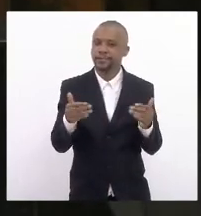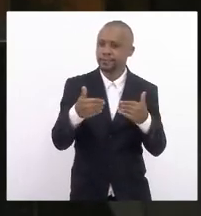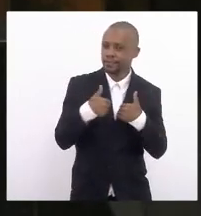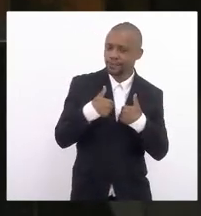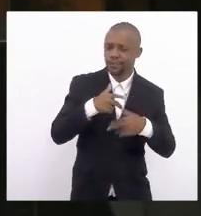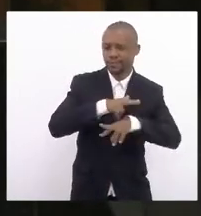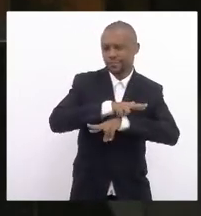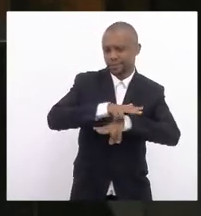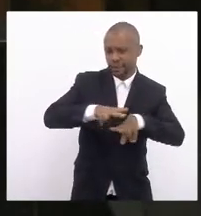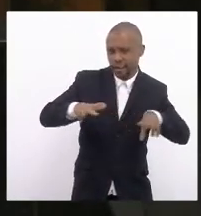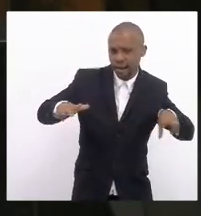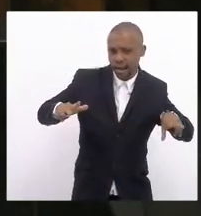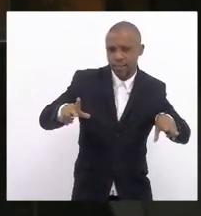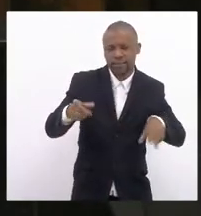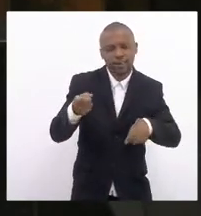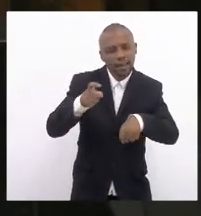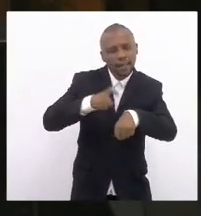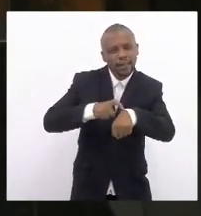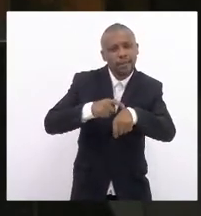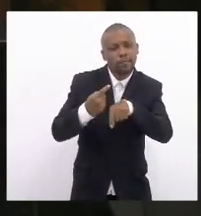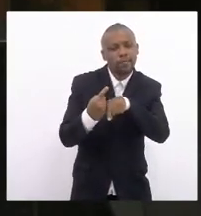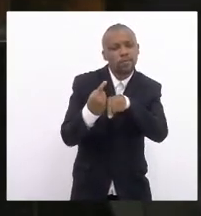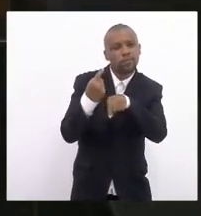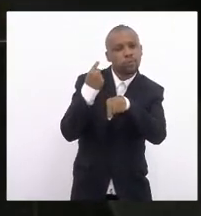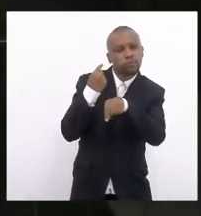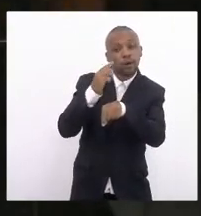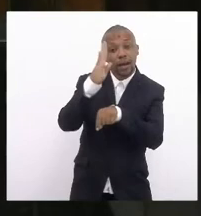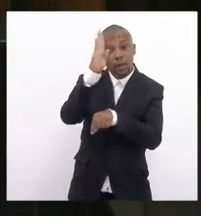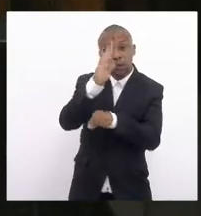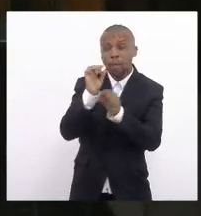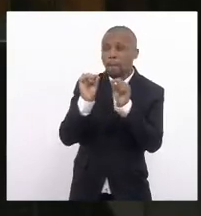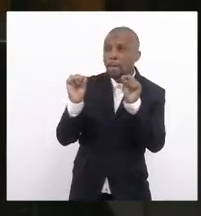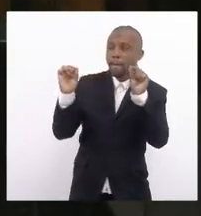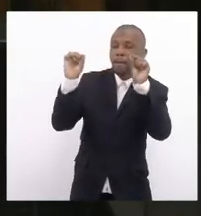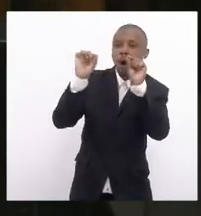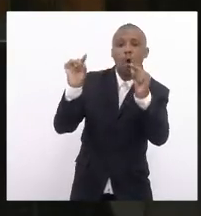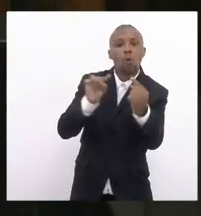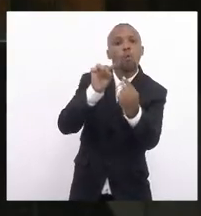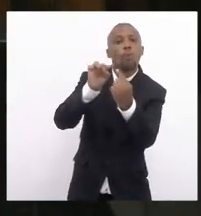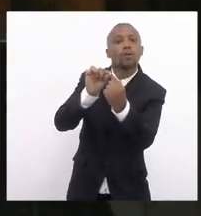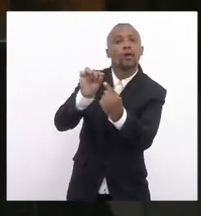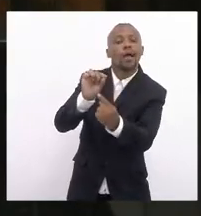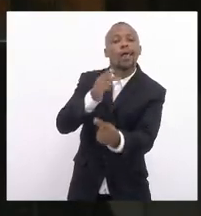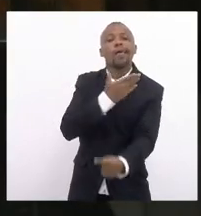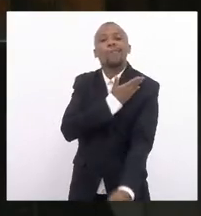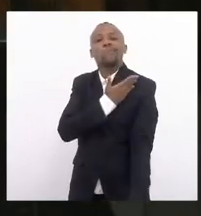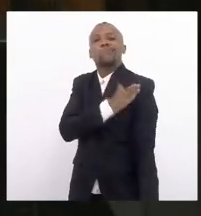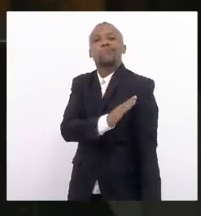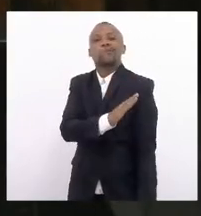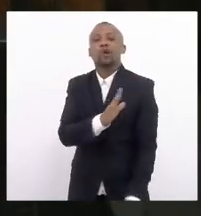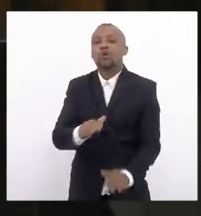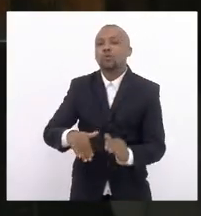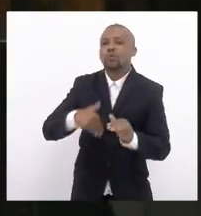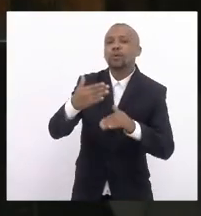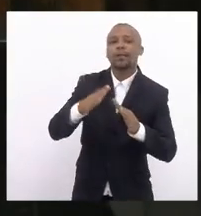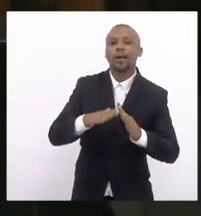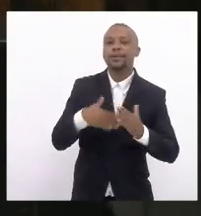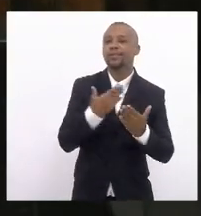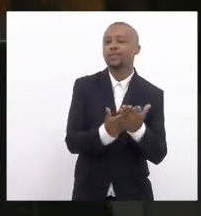ainda muito recentes no Brasil, eram objetivamente excluídos do processo de escolarização.